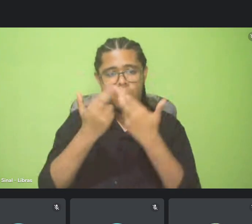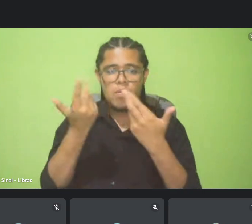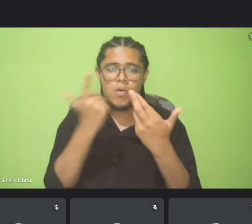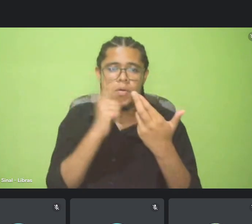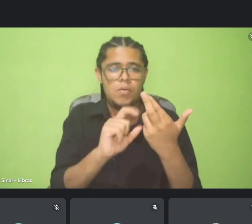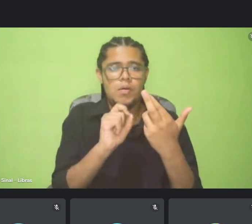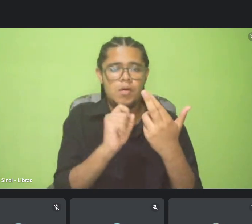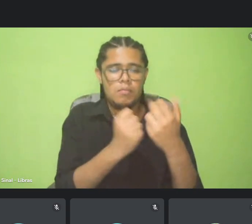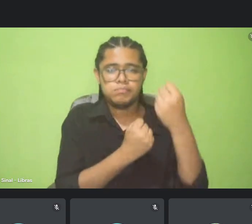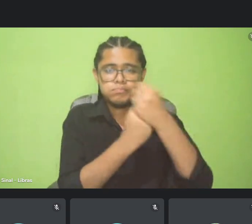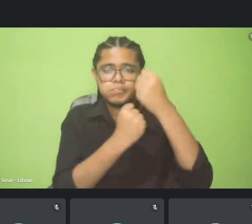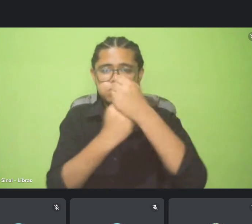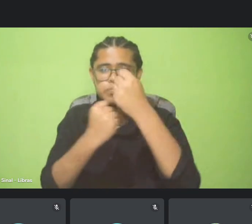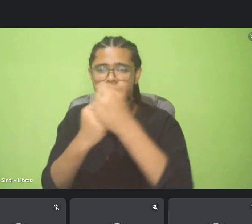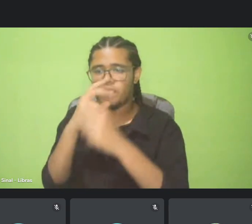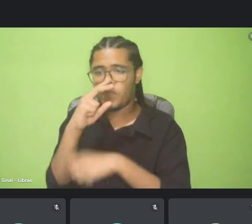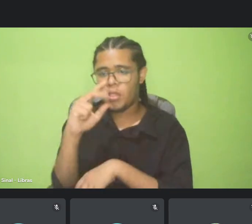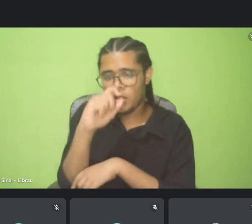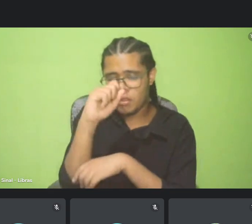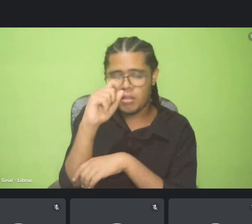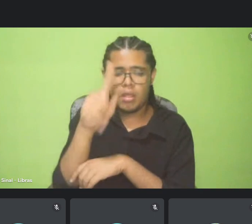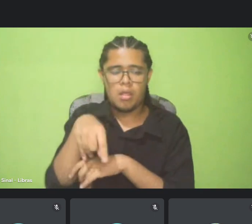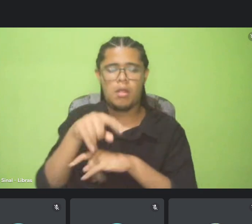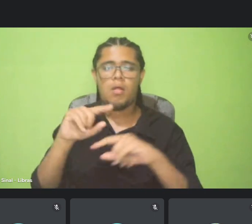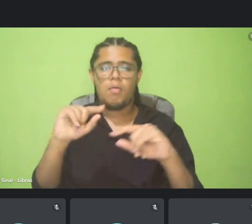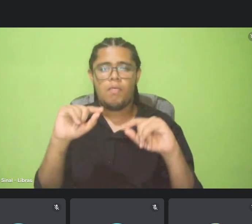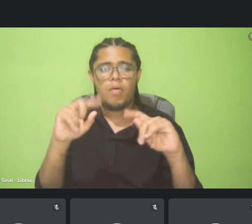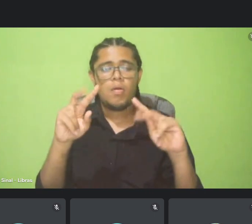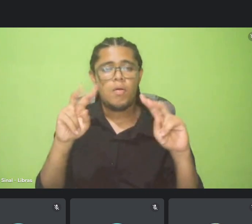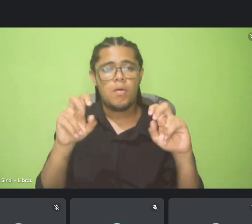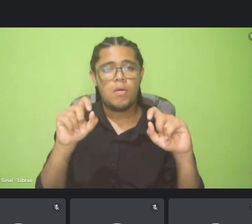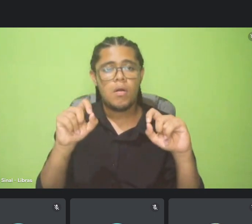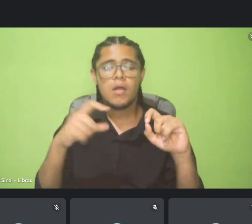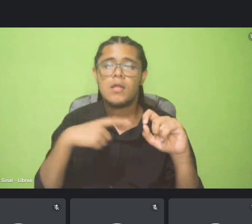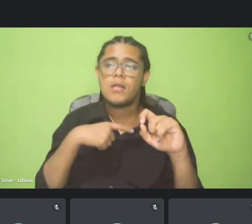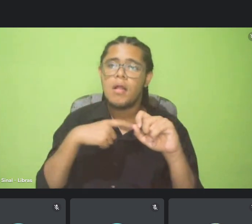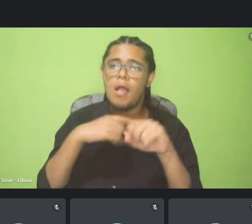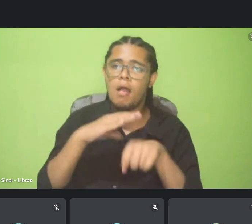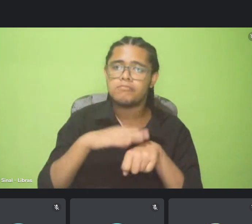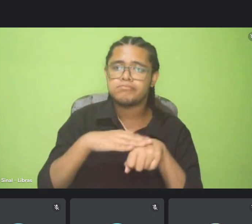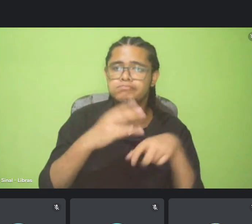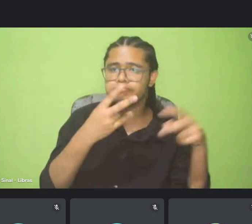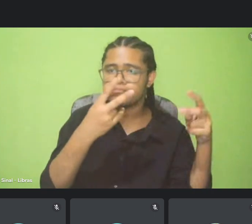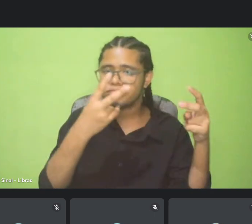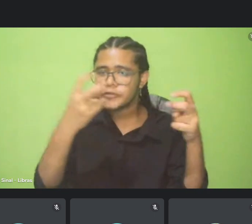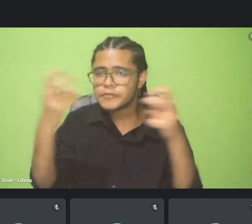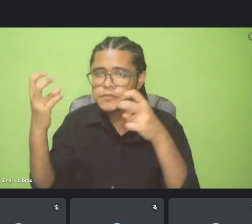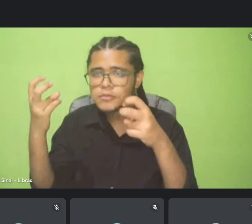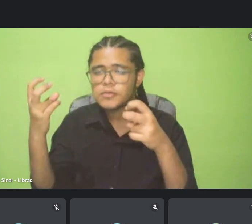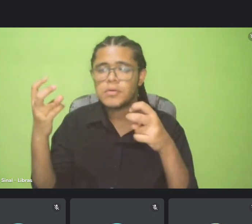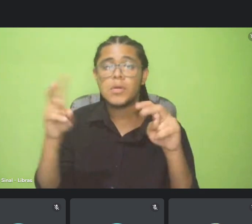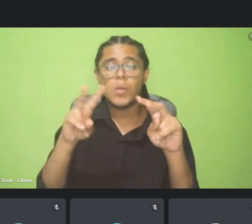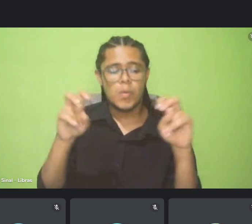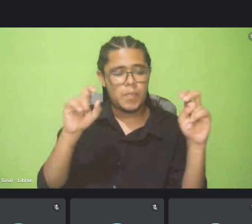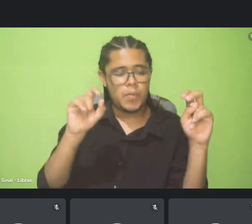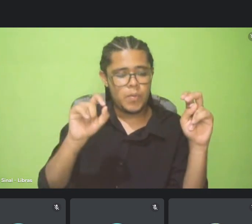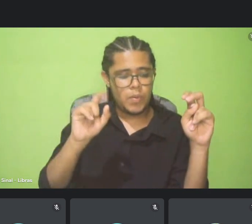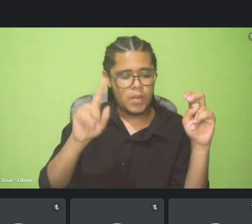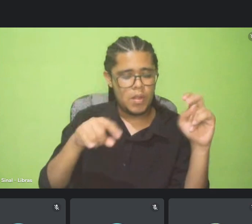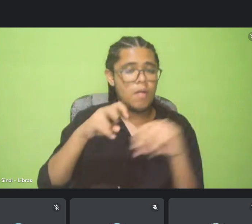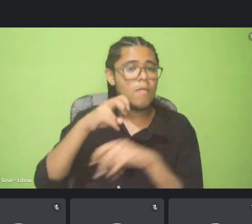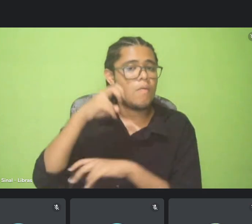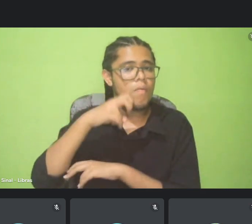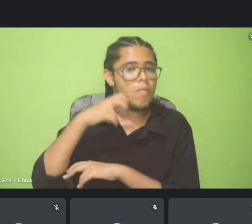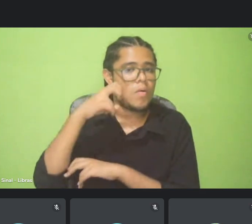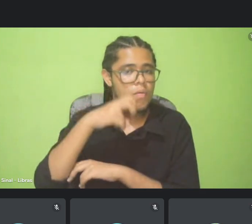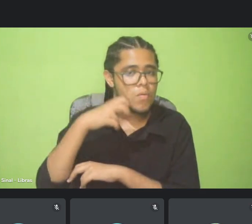fortalecidos na questão que a gente tenha essa observação sobre esse ponto que o Rio Grande do Norte foi um dos